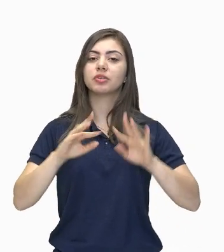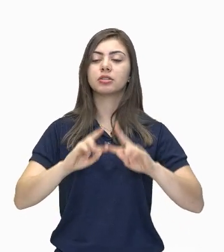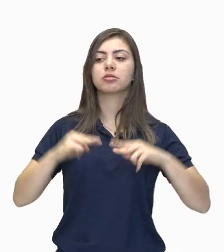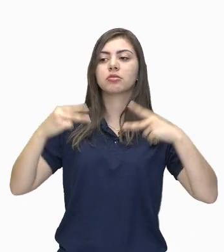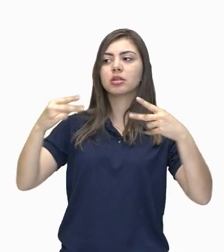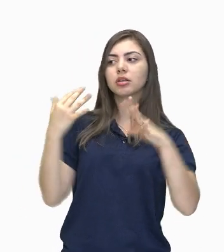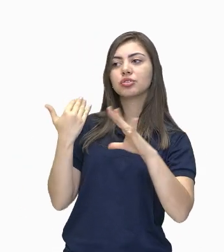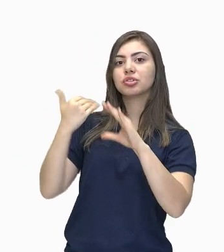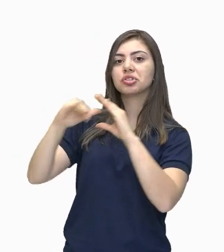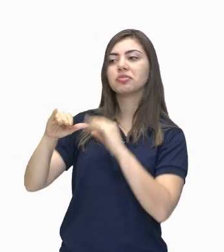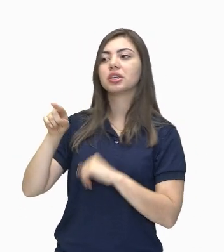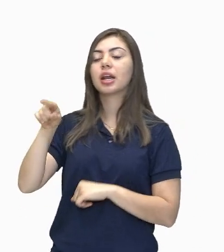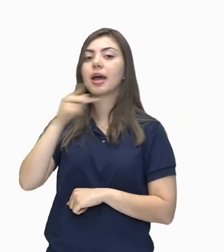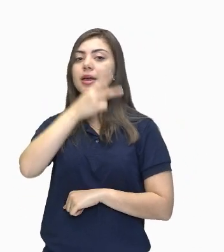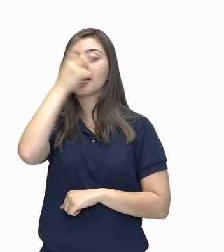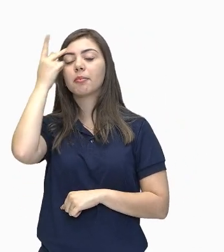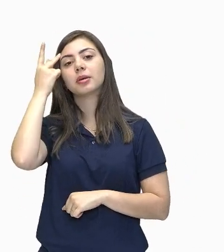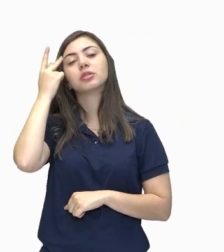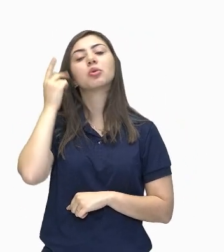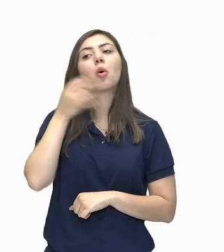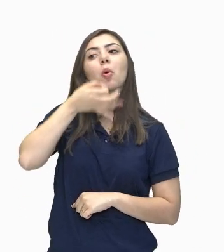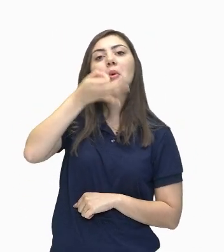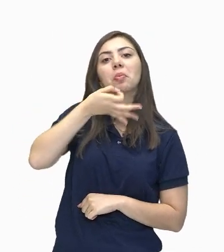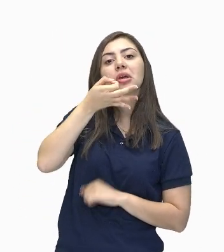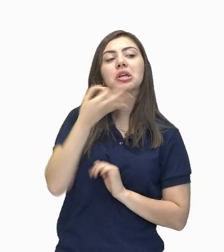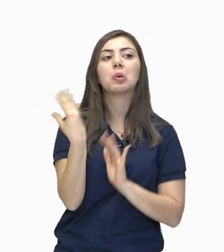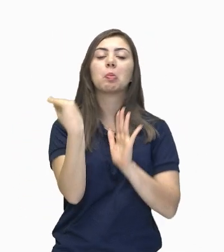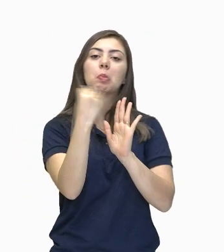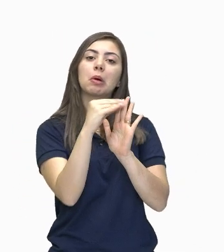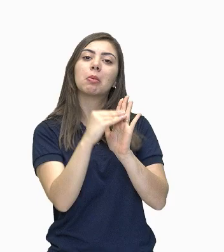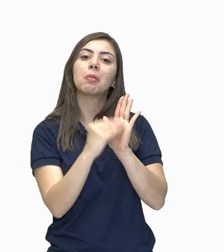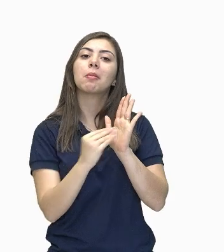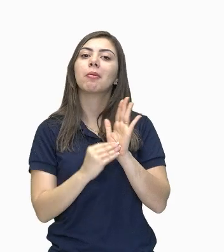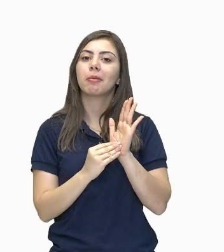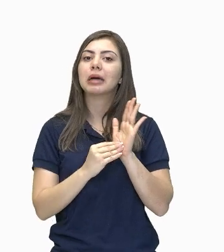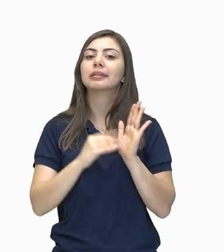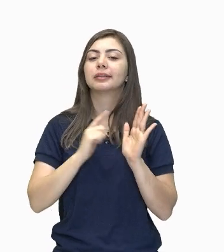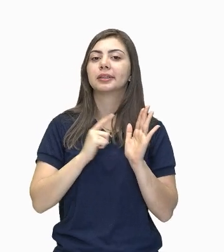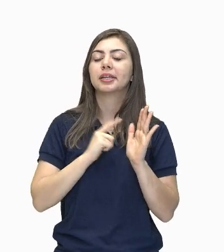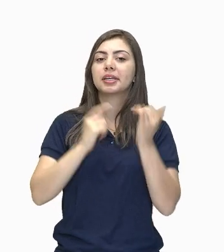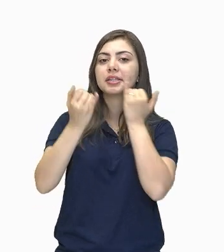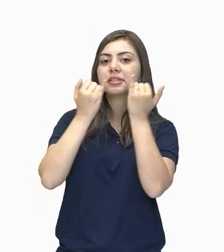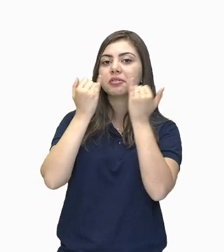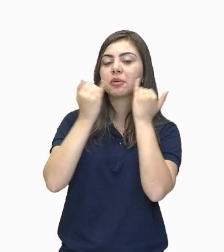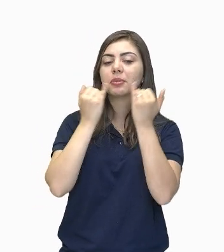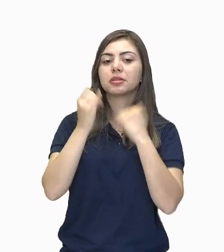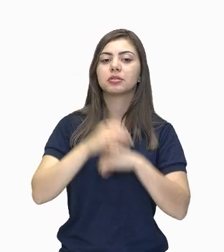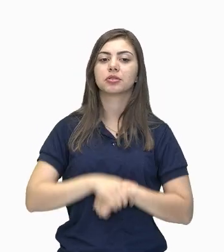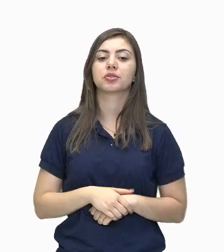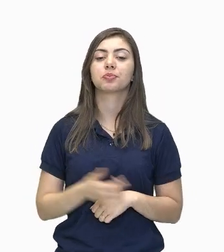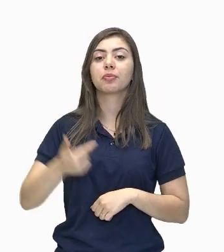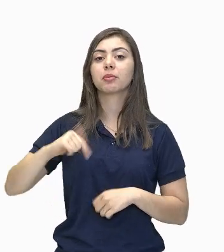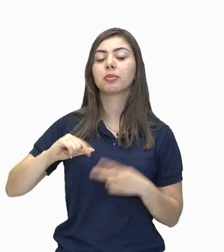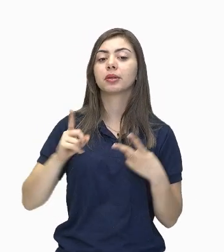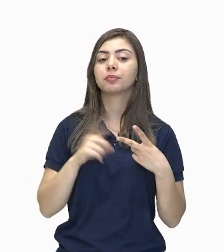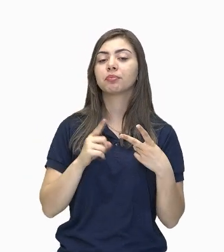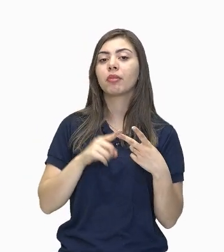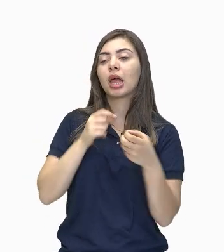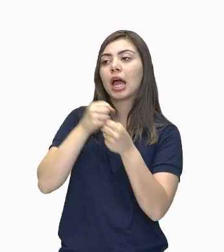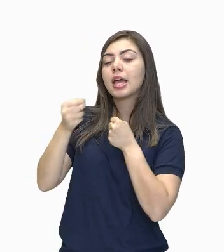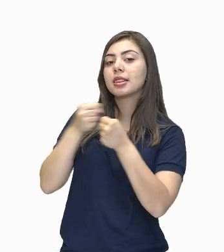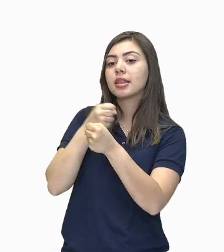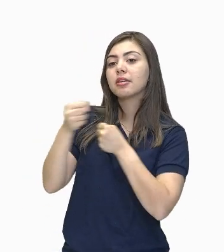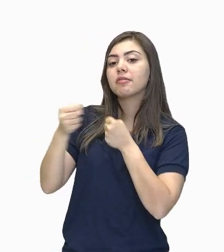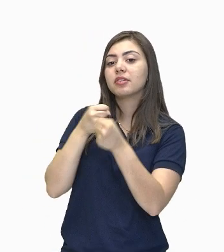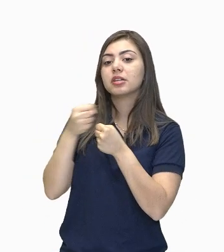vai lá e coloca lá as informações que são necessárias. Né? Entrevistas, geralmente quando é